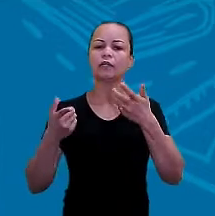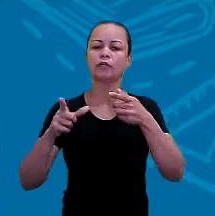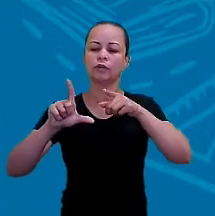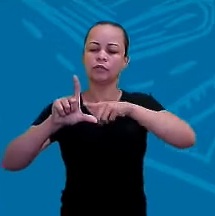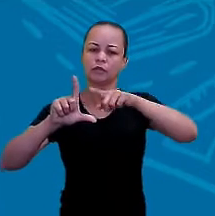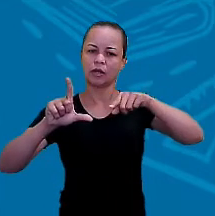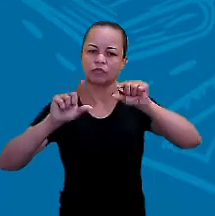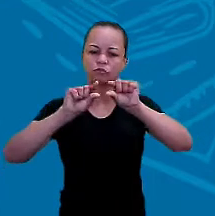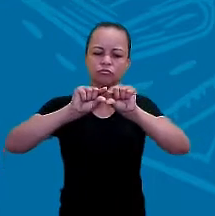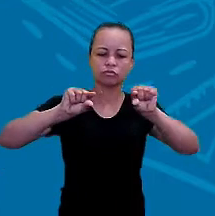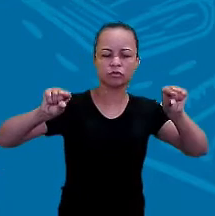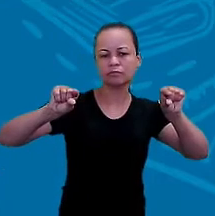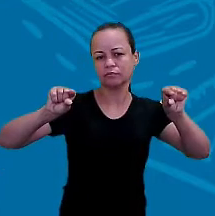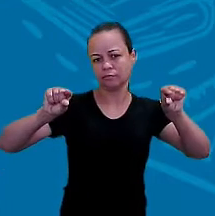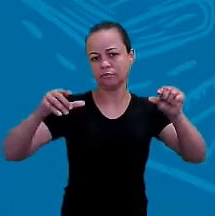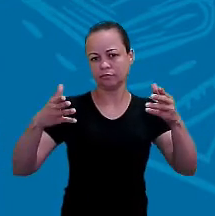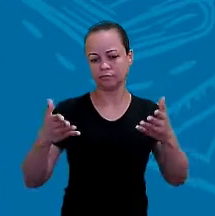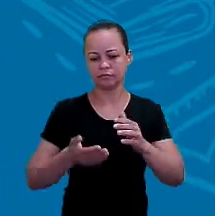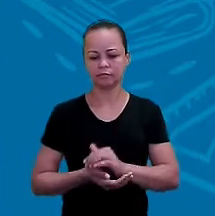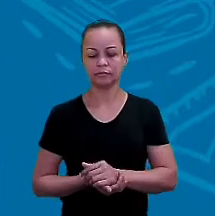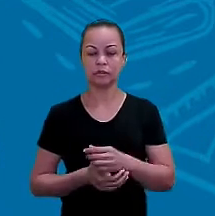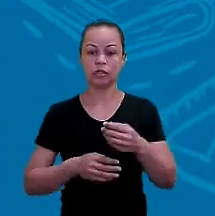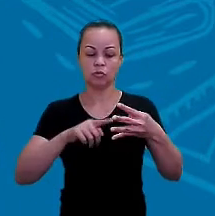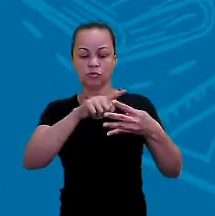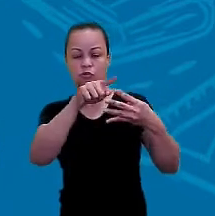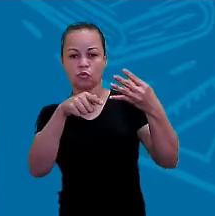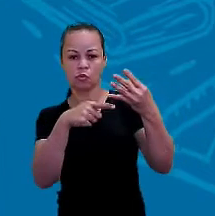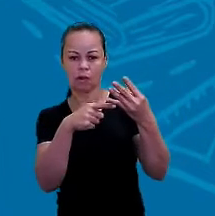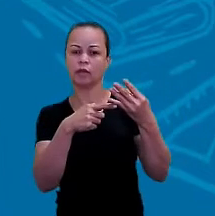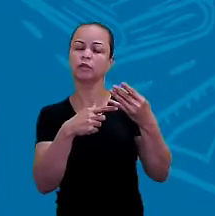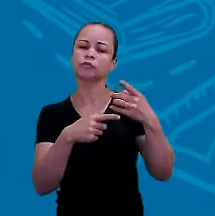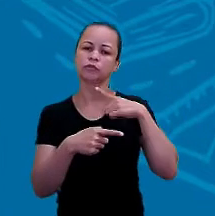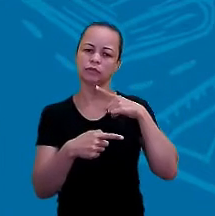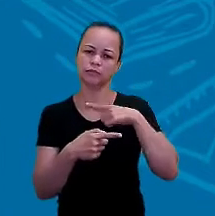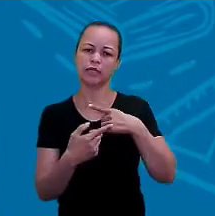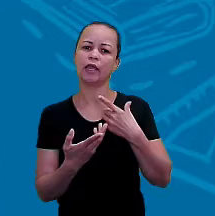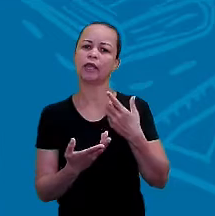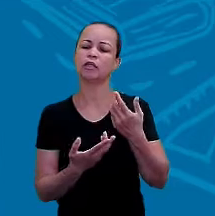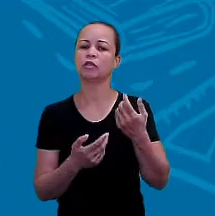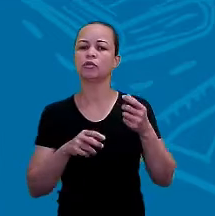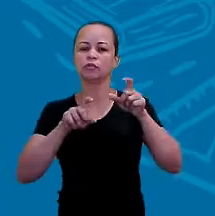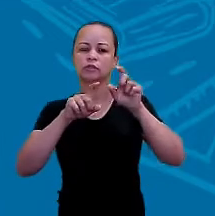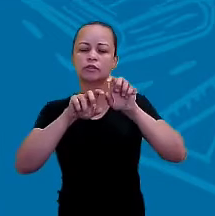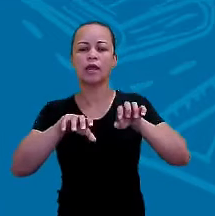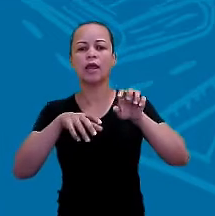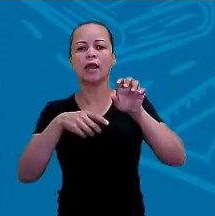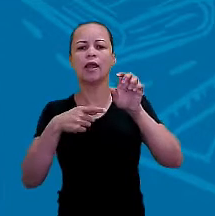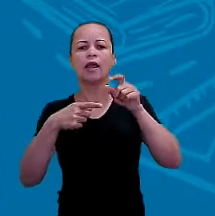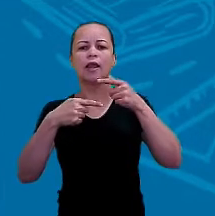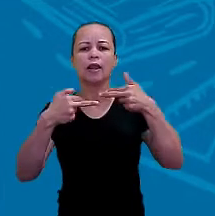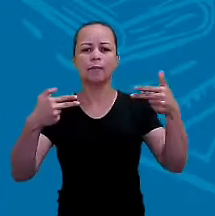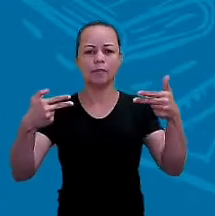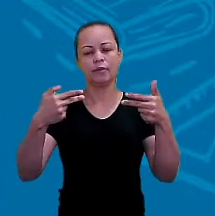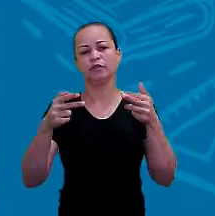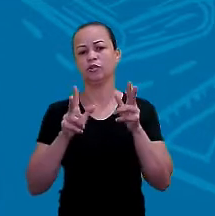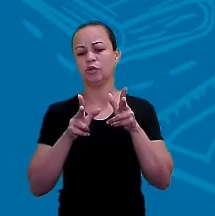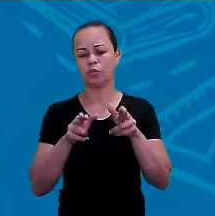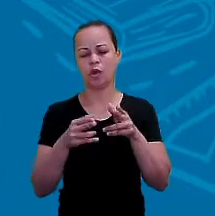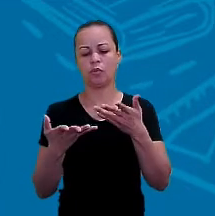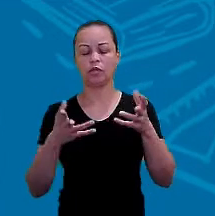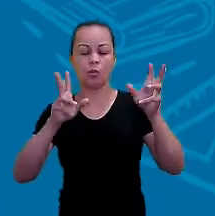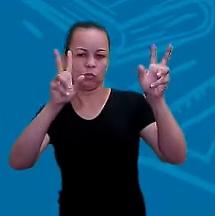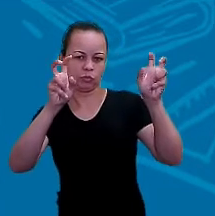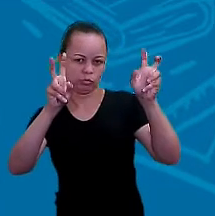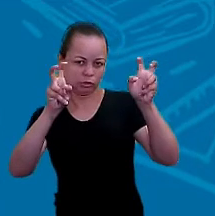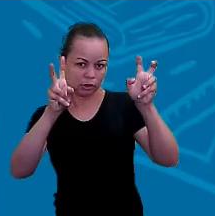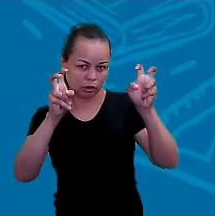Gráfico de barras. E todos eles possuem os mesmos elementos. Um título, os números, né, que